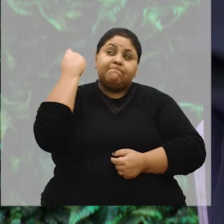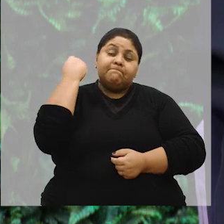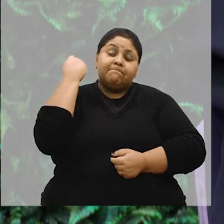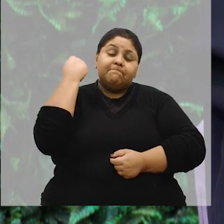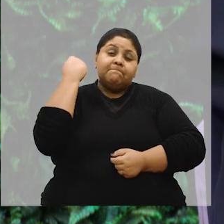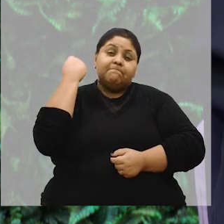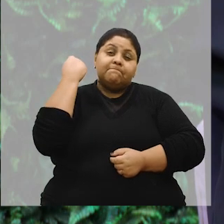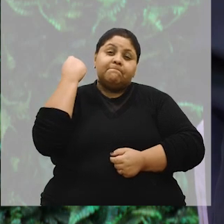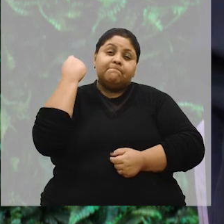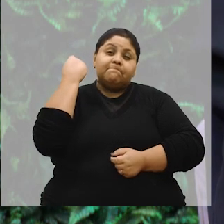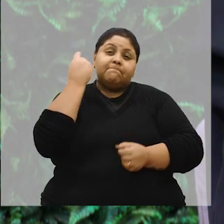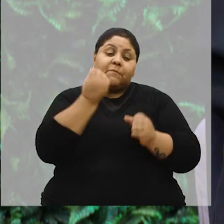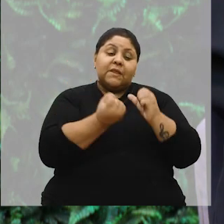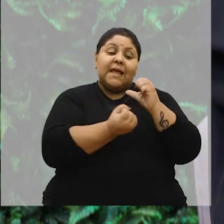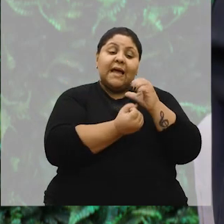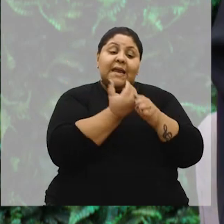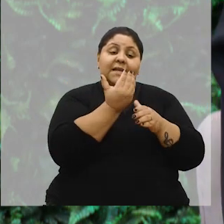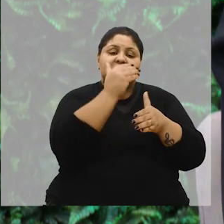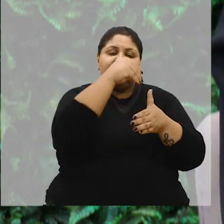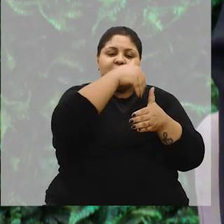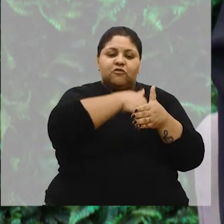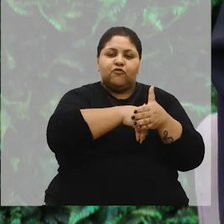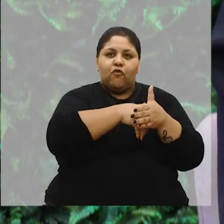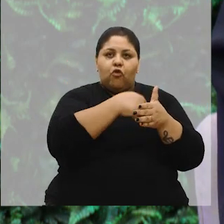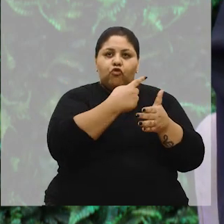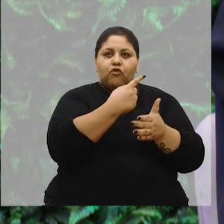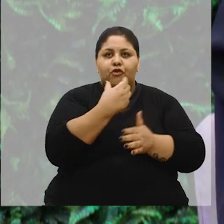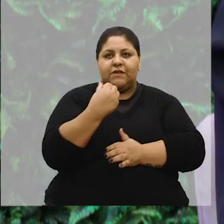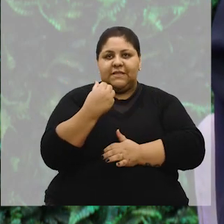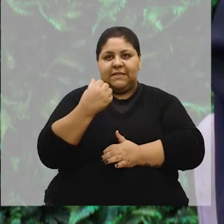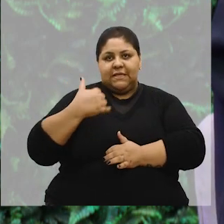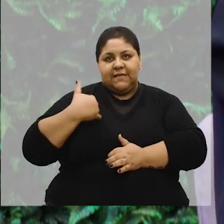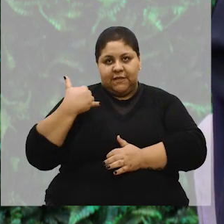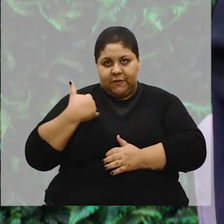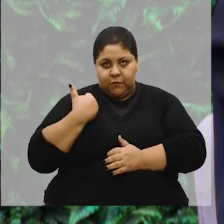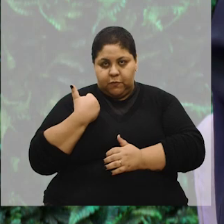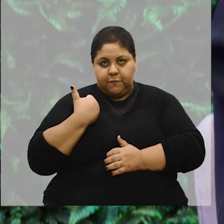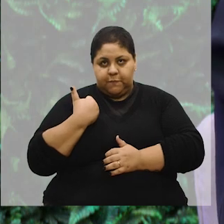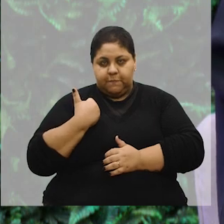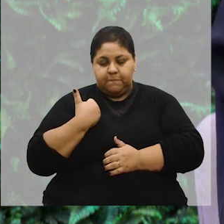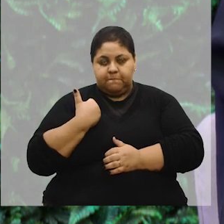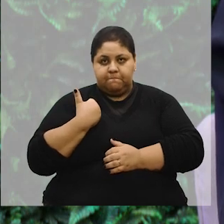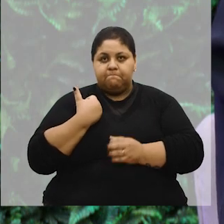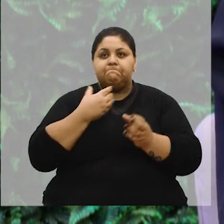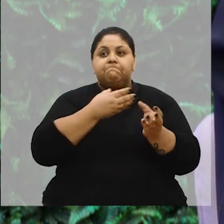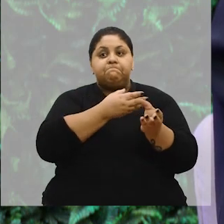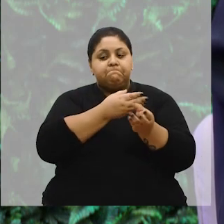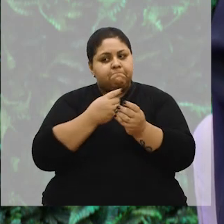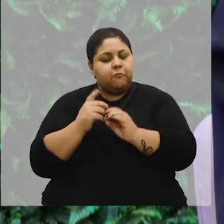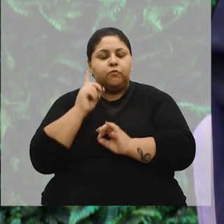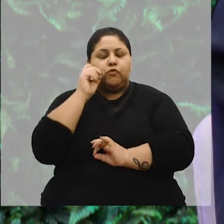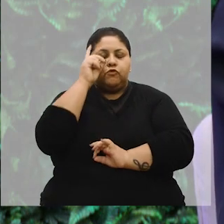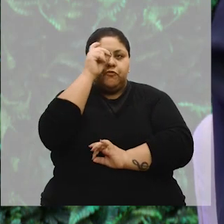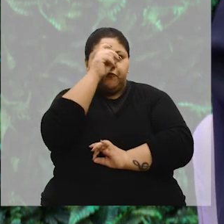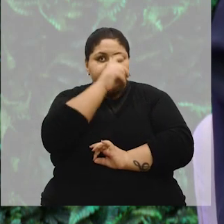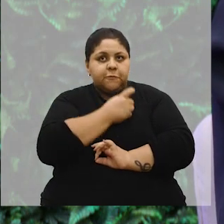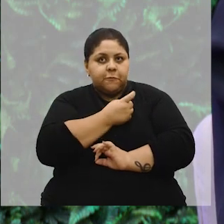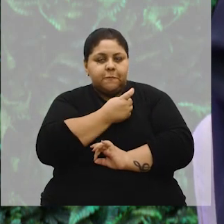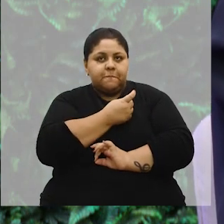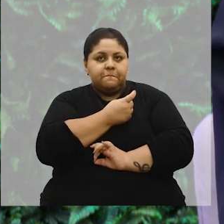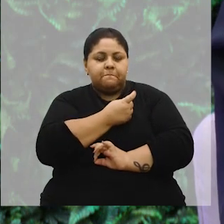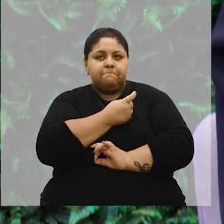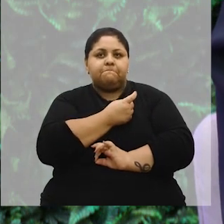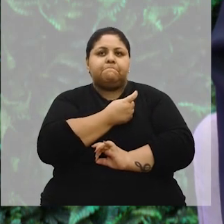da instituição do voto aos 16 anos. Foi muito difícil,